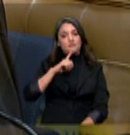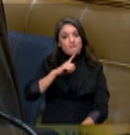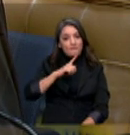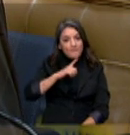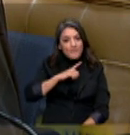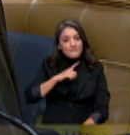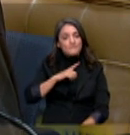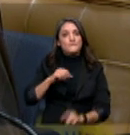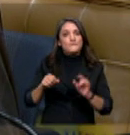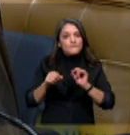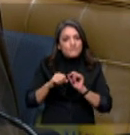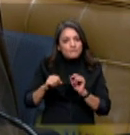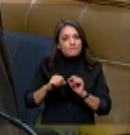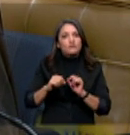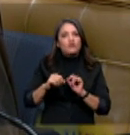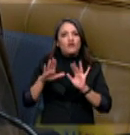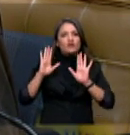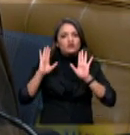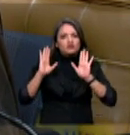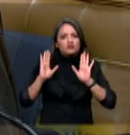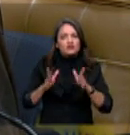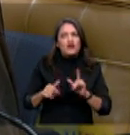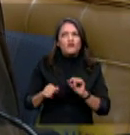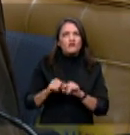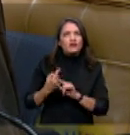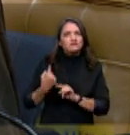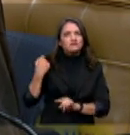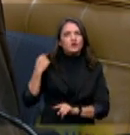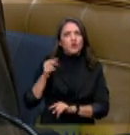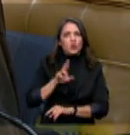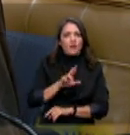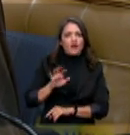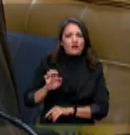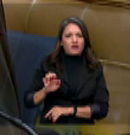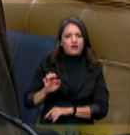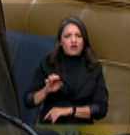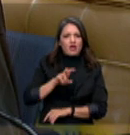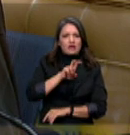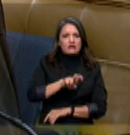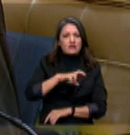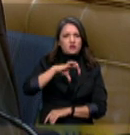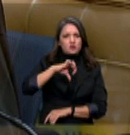e o fez numa data relativamente recente, no recurso extraordinário